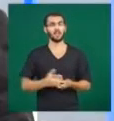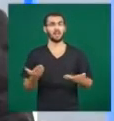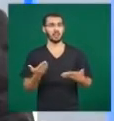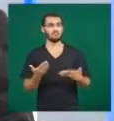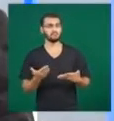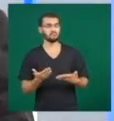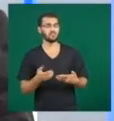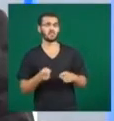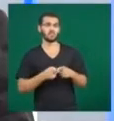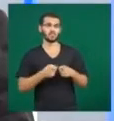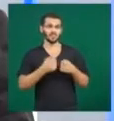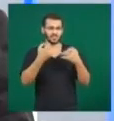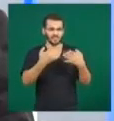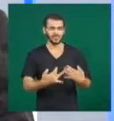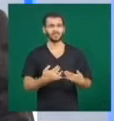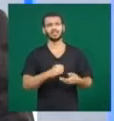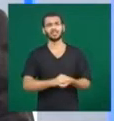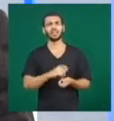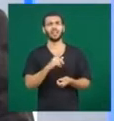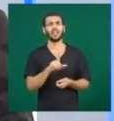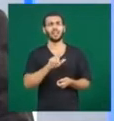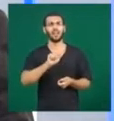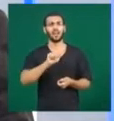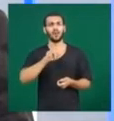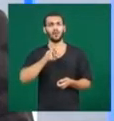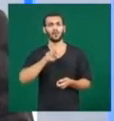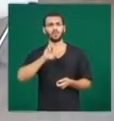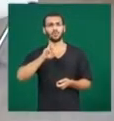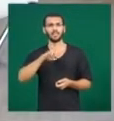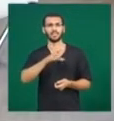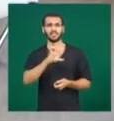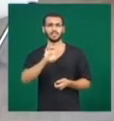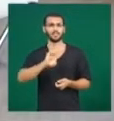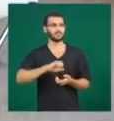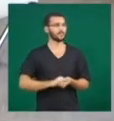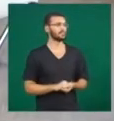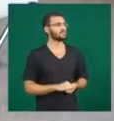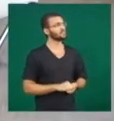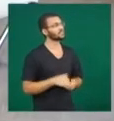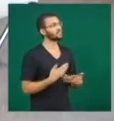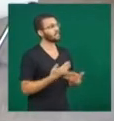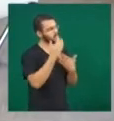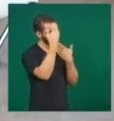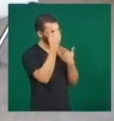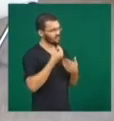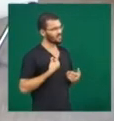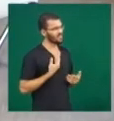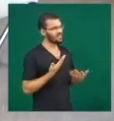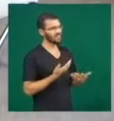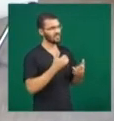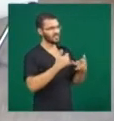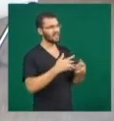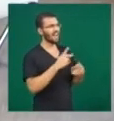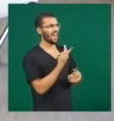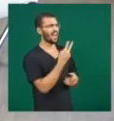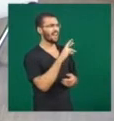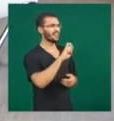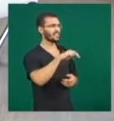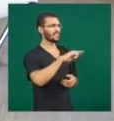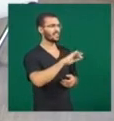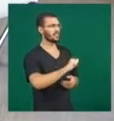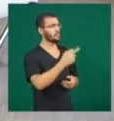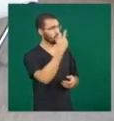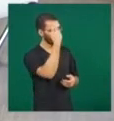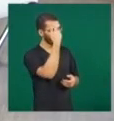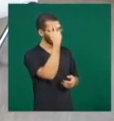ortopedista, o Dr. Lawrence Garcia. Lawrence, muito obrigado pela presença aqui hoje. Quando a gente fala de hérnia de disco, muita gente já associa realmente às dores nas costas.